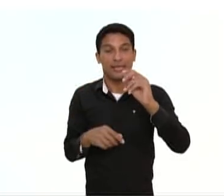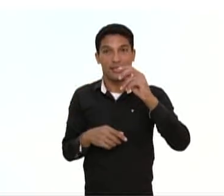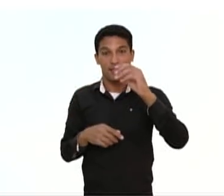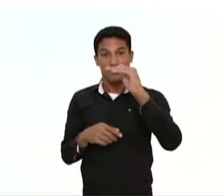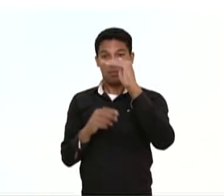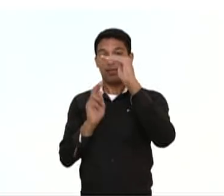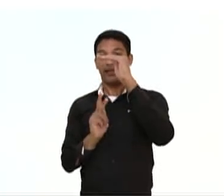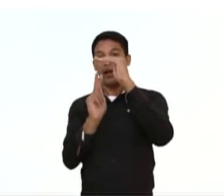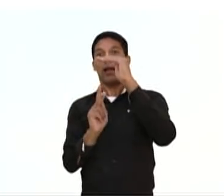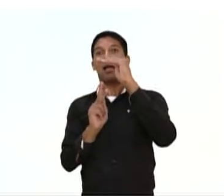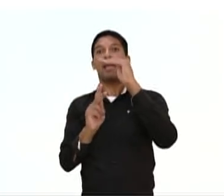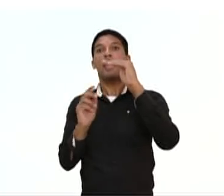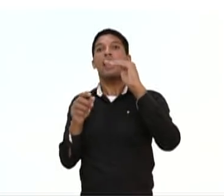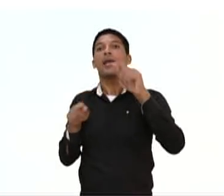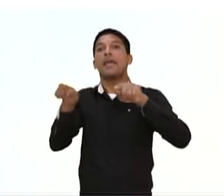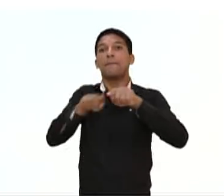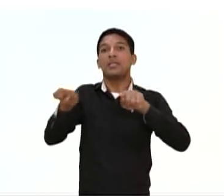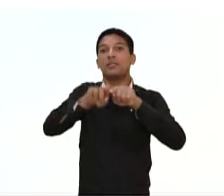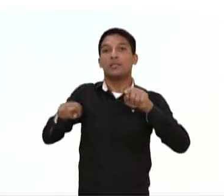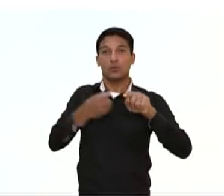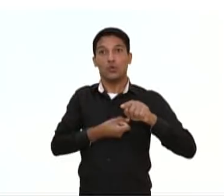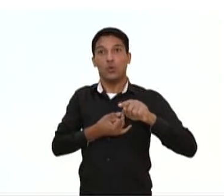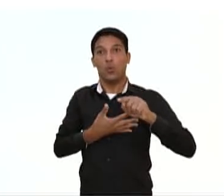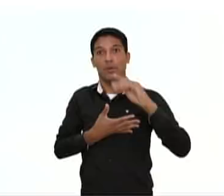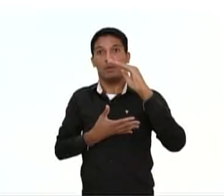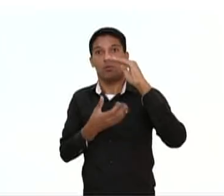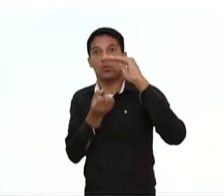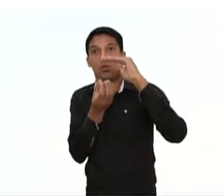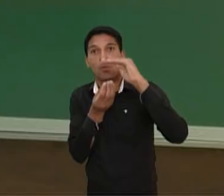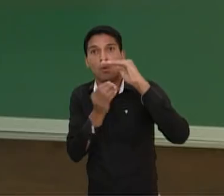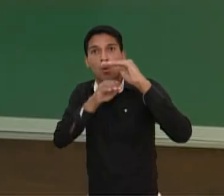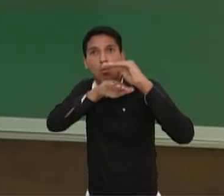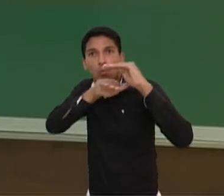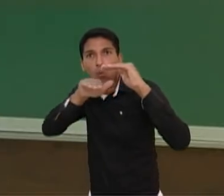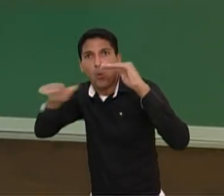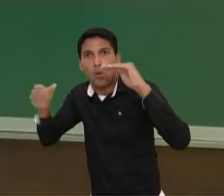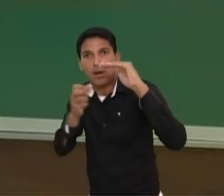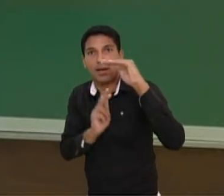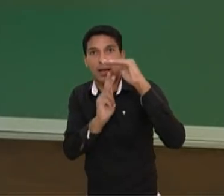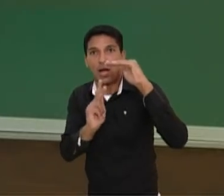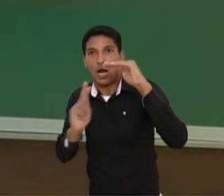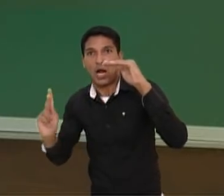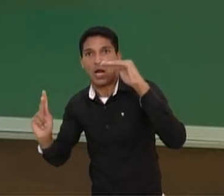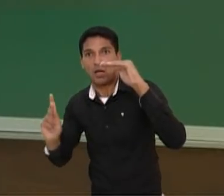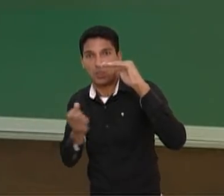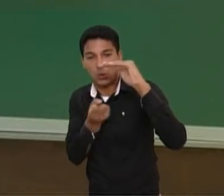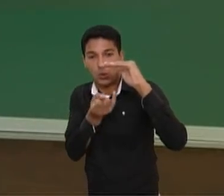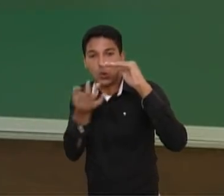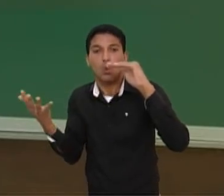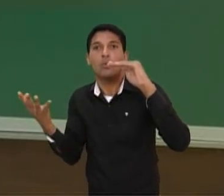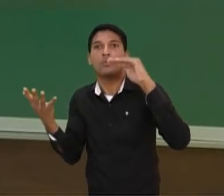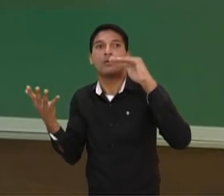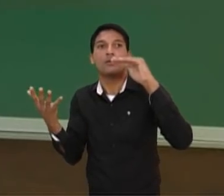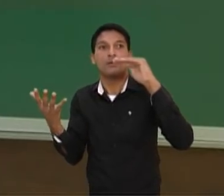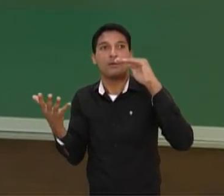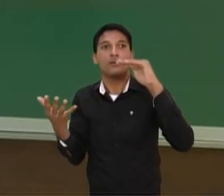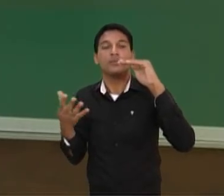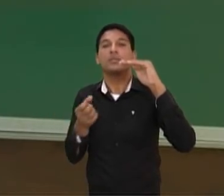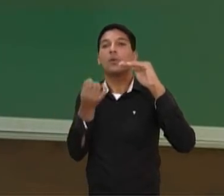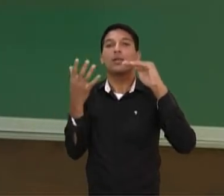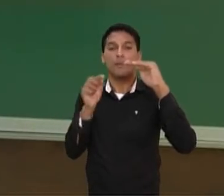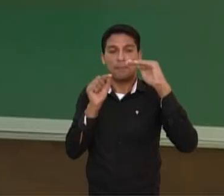repetindo. Lembrando que se eu tiver mais de um elemento repetido, eu vou colocar aqui quantos fatoriais eu precisar aqui no denominador,